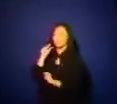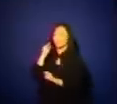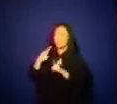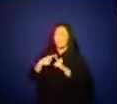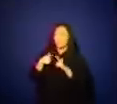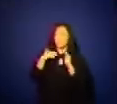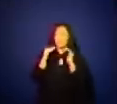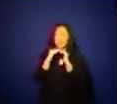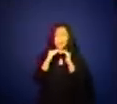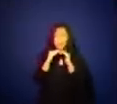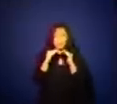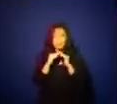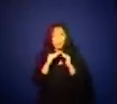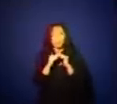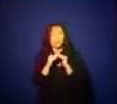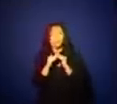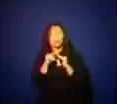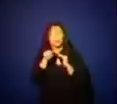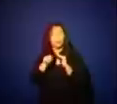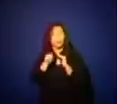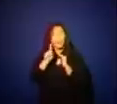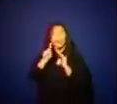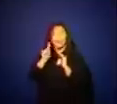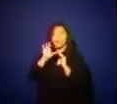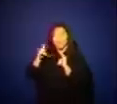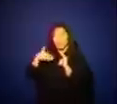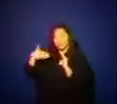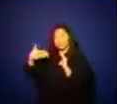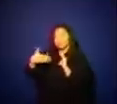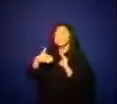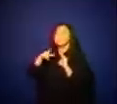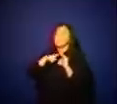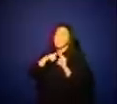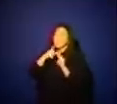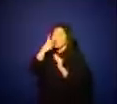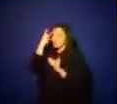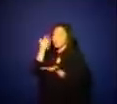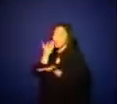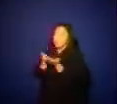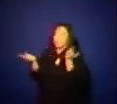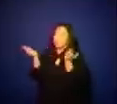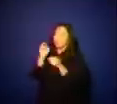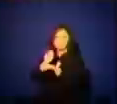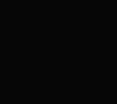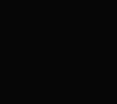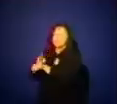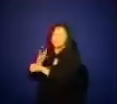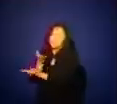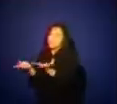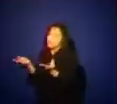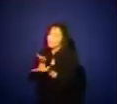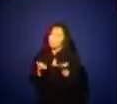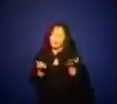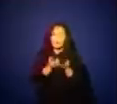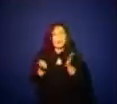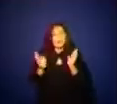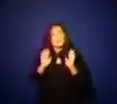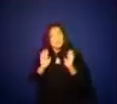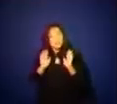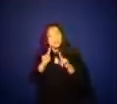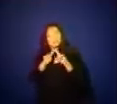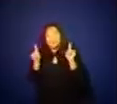tem uma tarefa de gerar um pouco mais de desemprego é obviamente difícil você falar isso mas nos Estados Unidos parece que vai acontecer